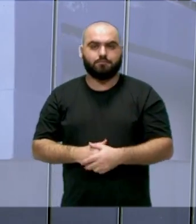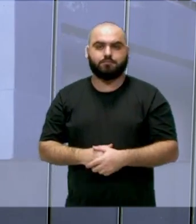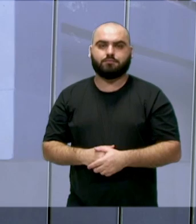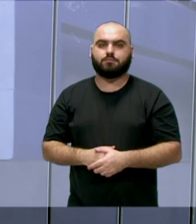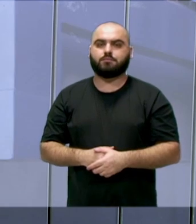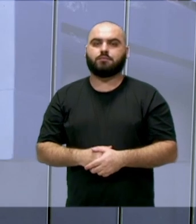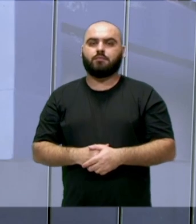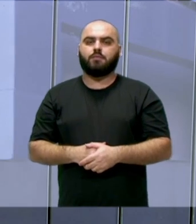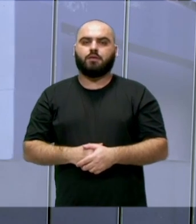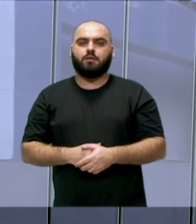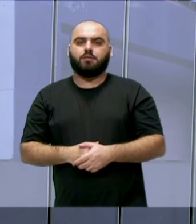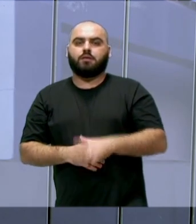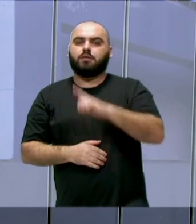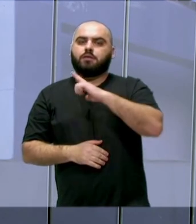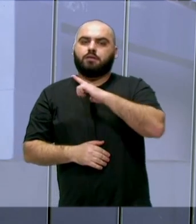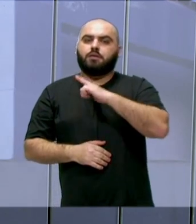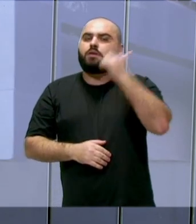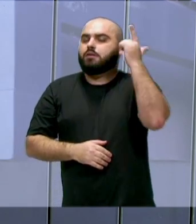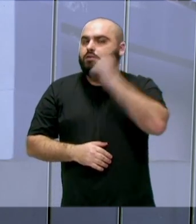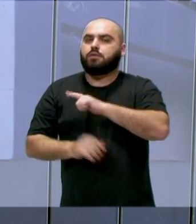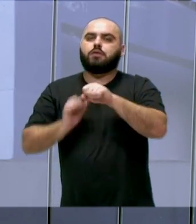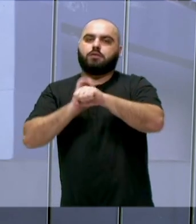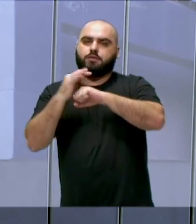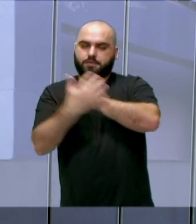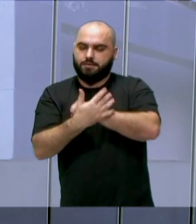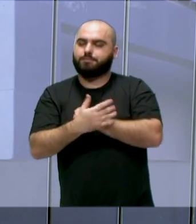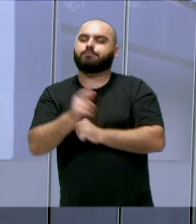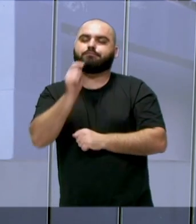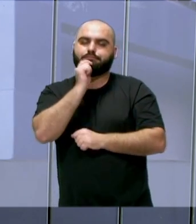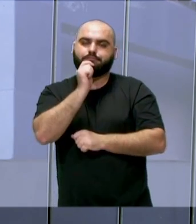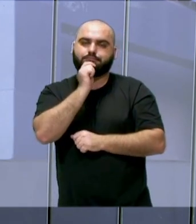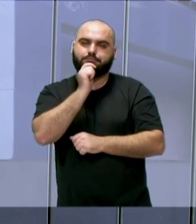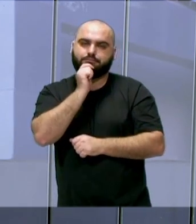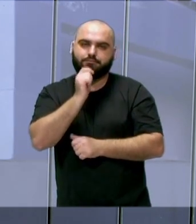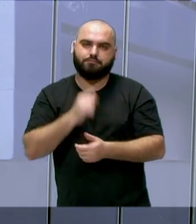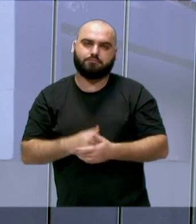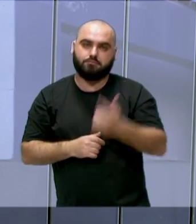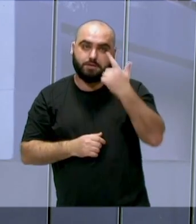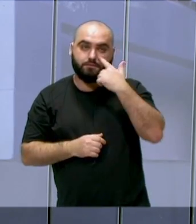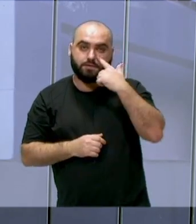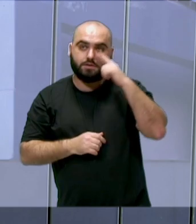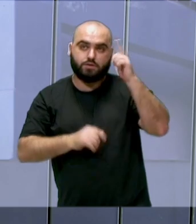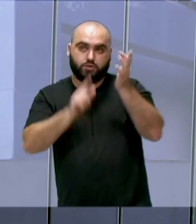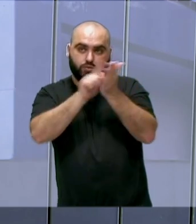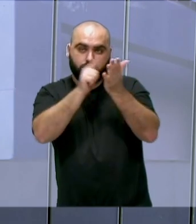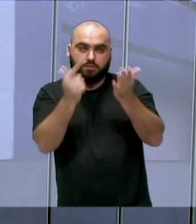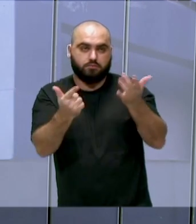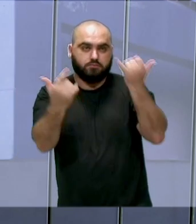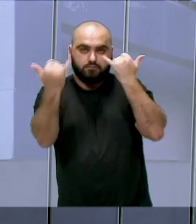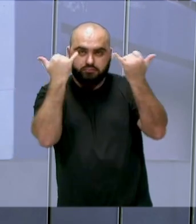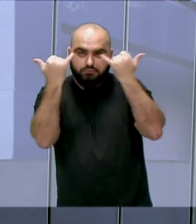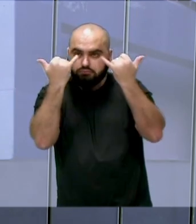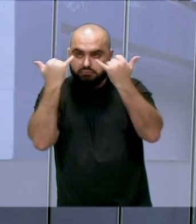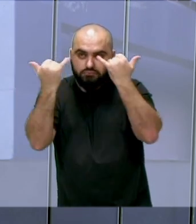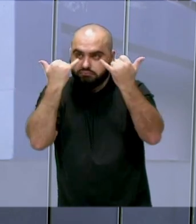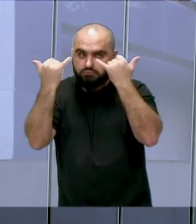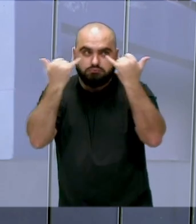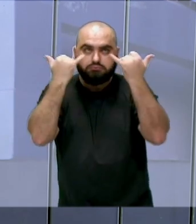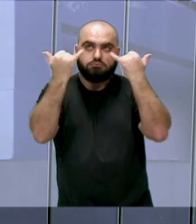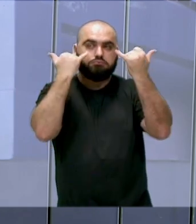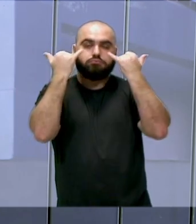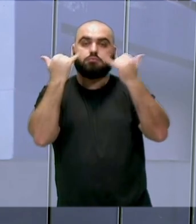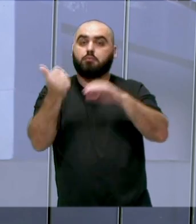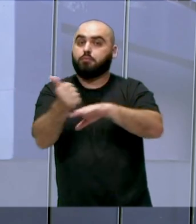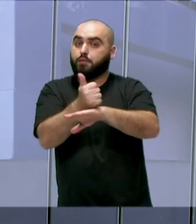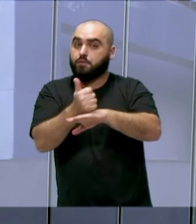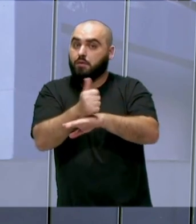que nós vivemos uma pandemia, ainda, mas nós vivemos de manchetes, nós vivemos de notícia, né? Nós, profissionais de